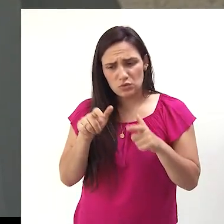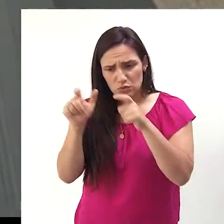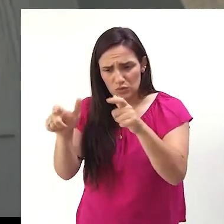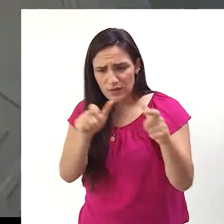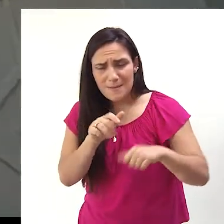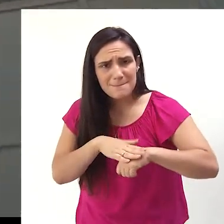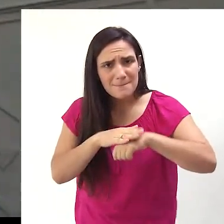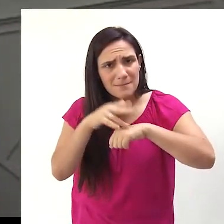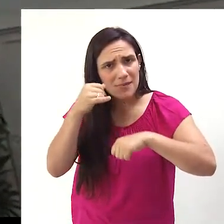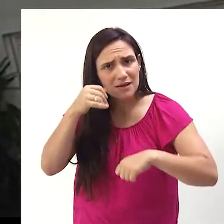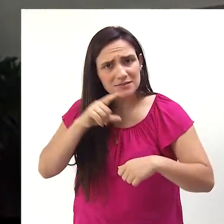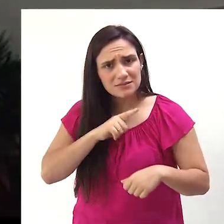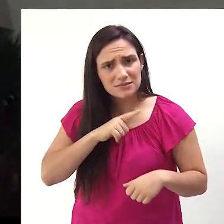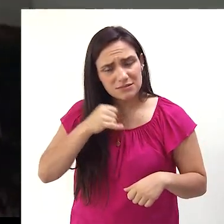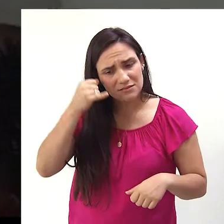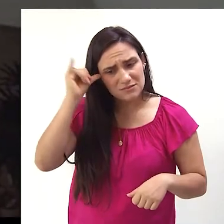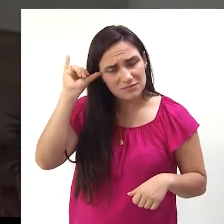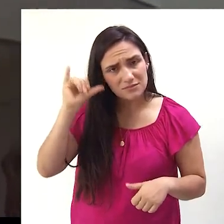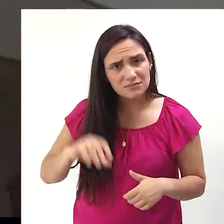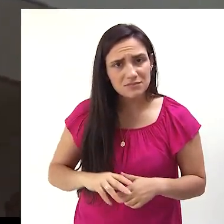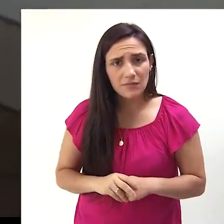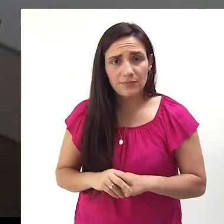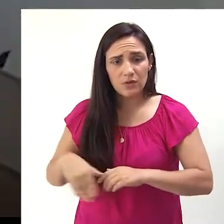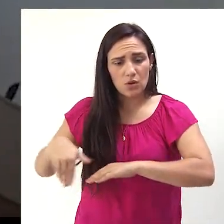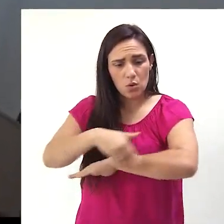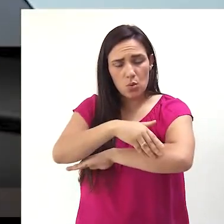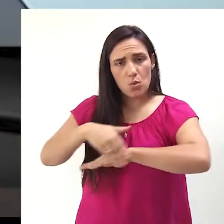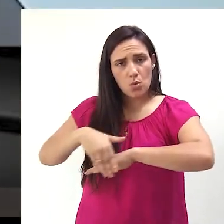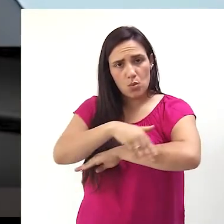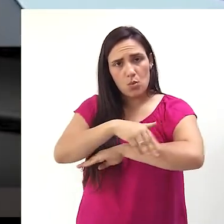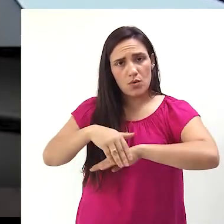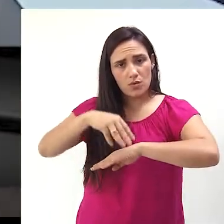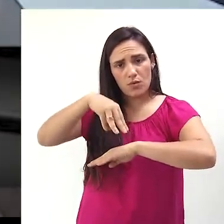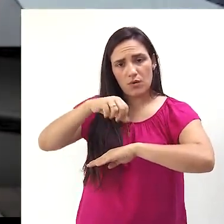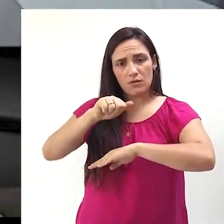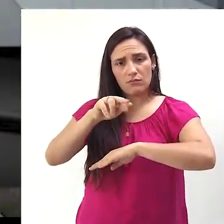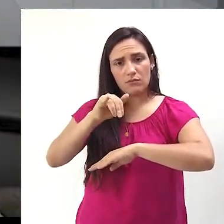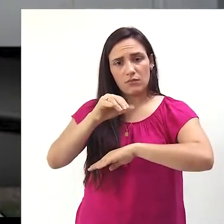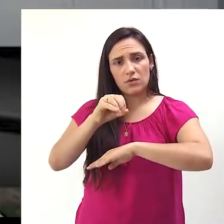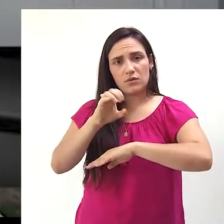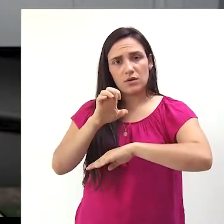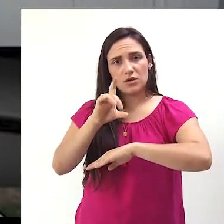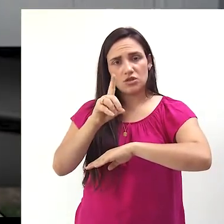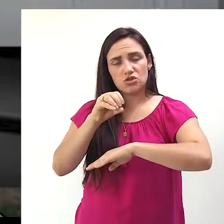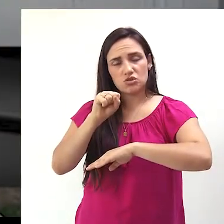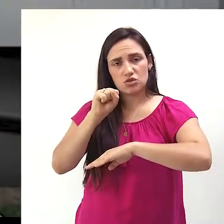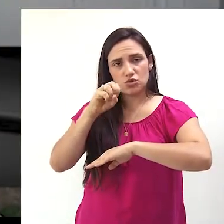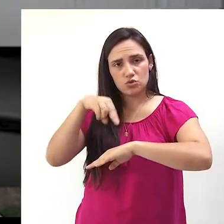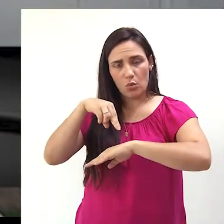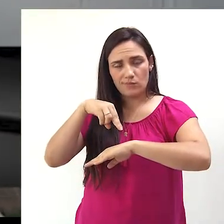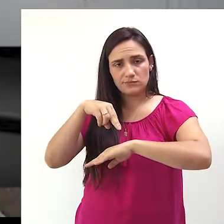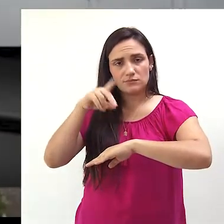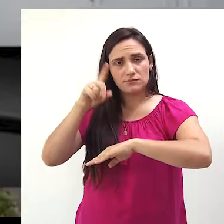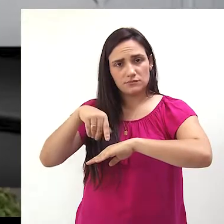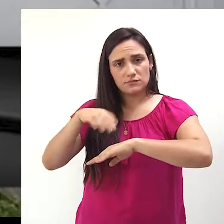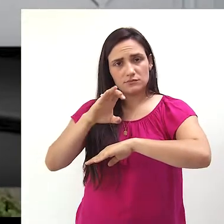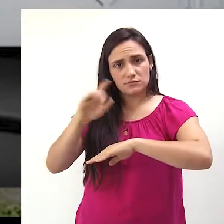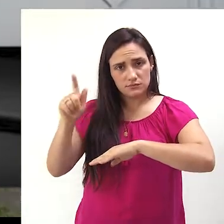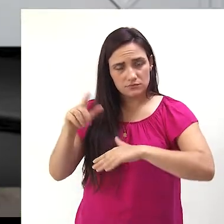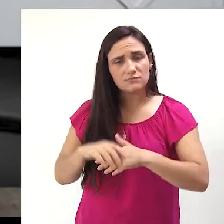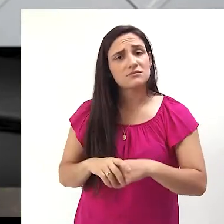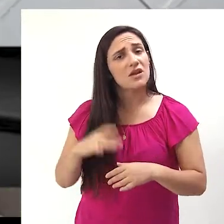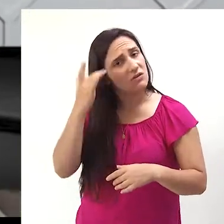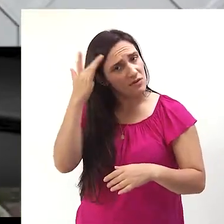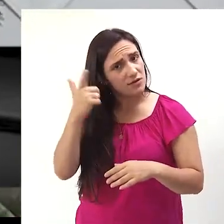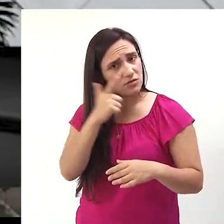FamaSul, próximo de outras entidades. Nós estamos localizados na Chácara Cachoeira, na rua Mário Edson de Barros, número 121. É um